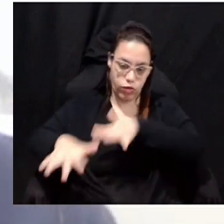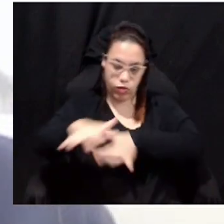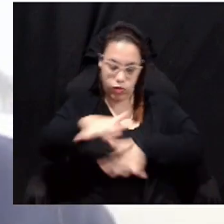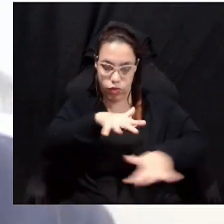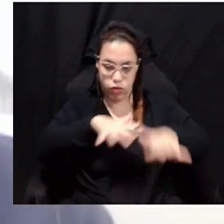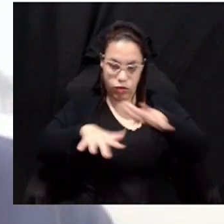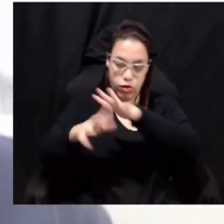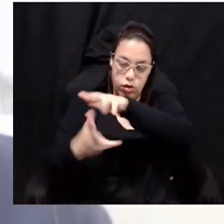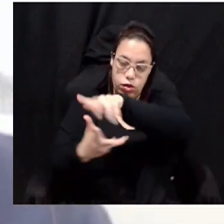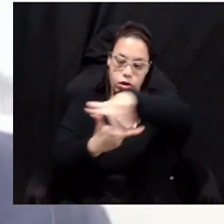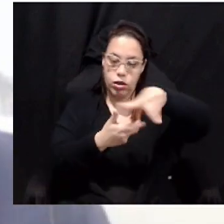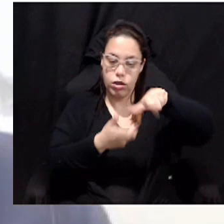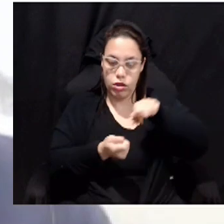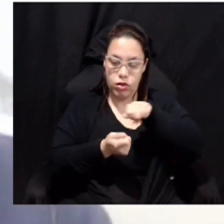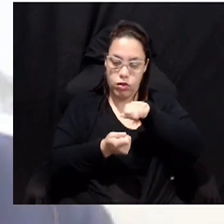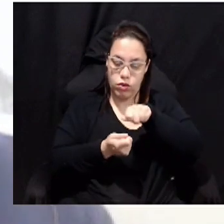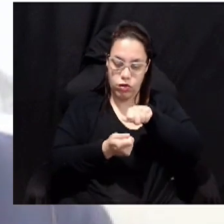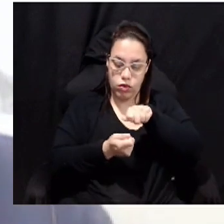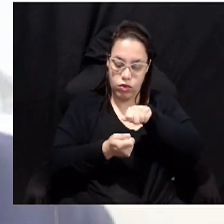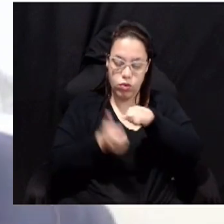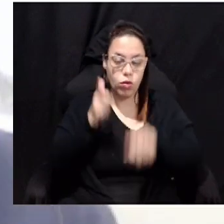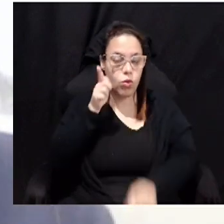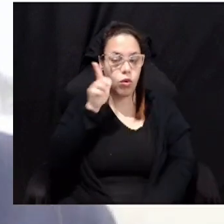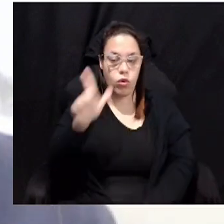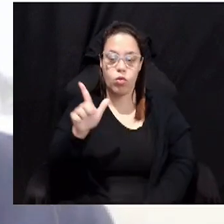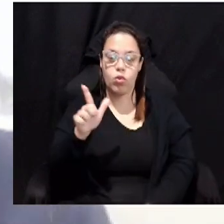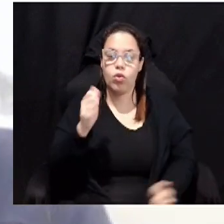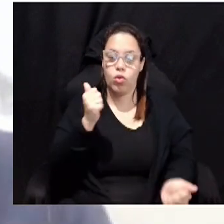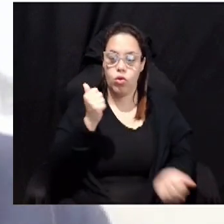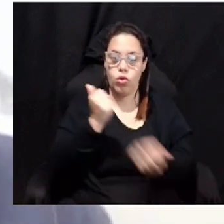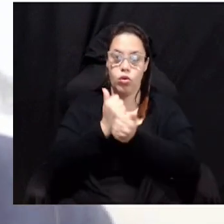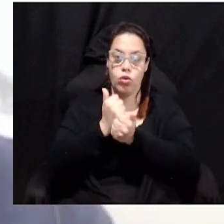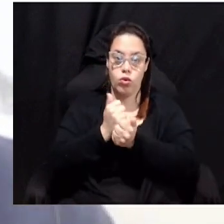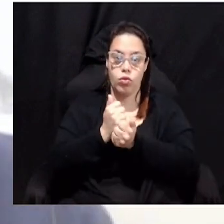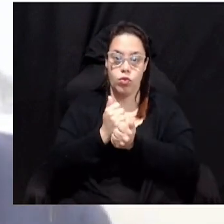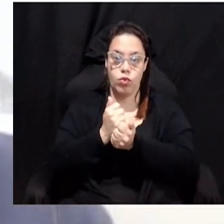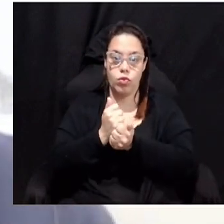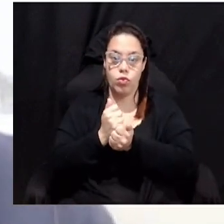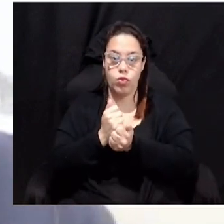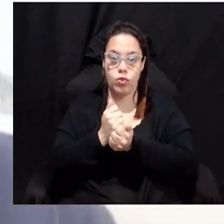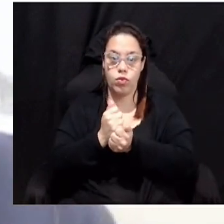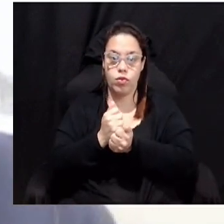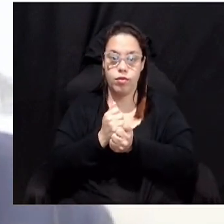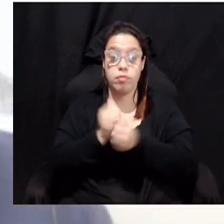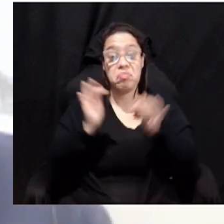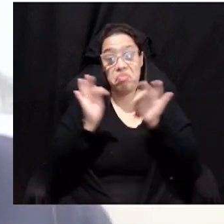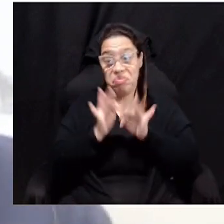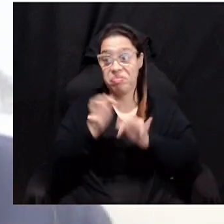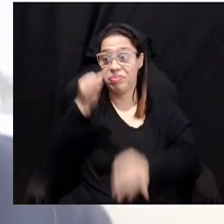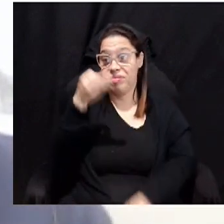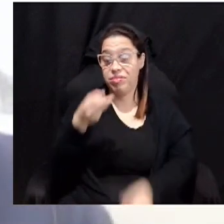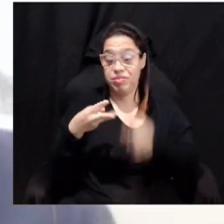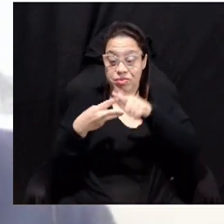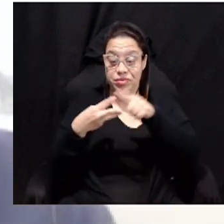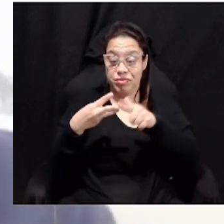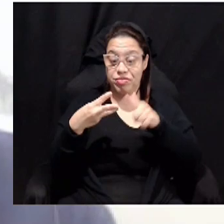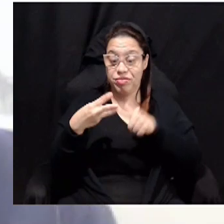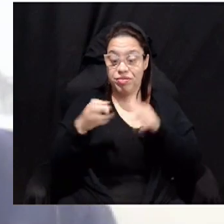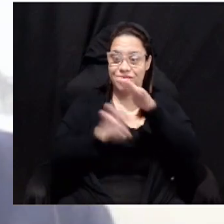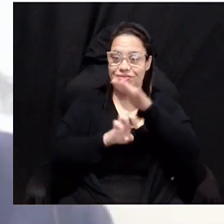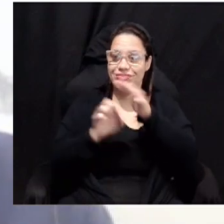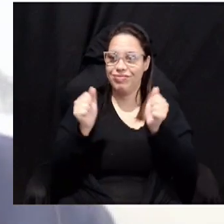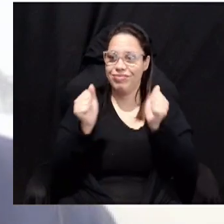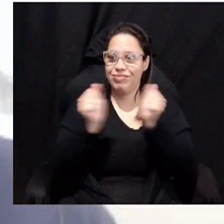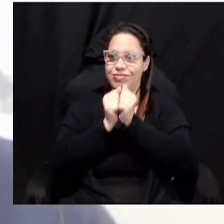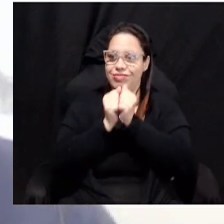internacional, conseguimos fazer essa parceria. Então, foi uma feliz coincidência essas três empresas estarem no mesmo